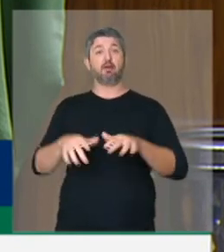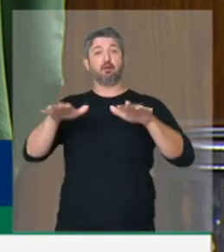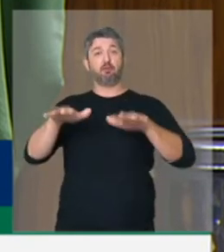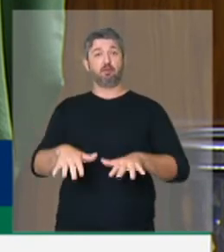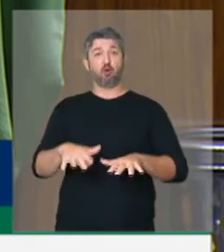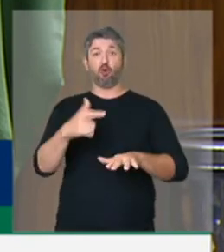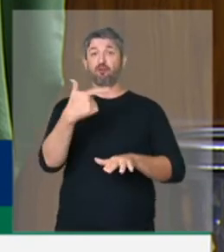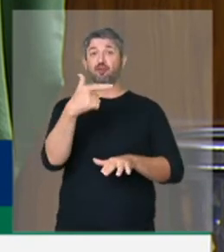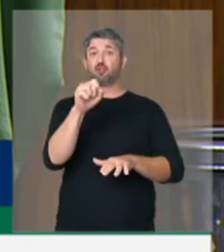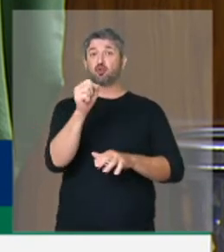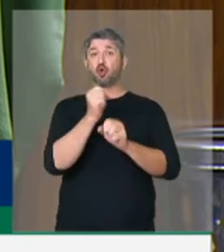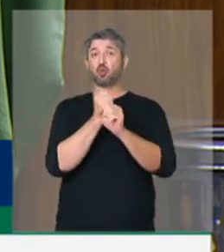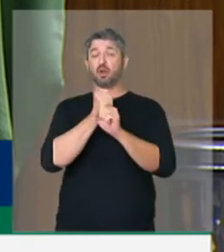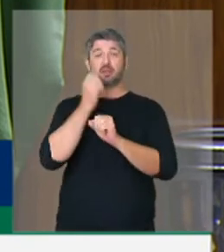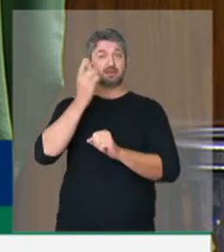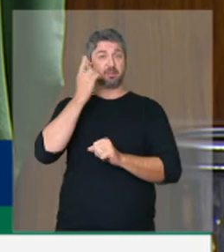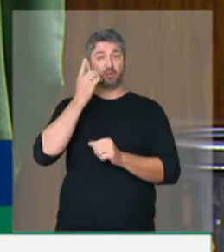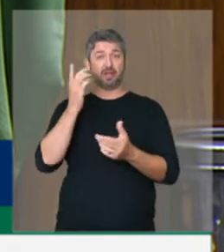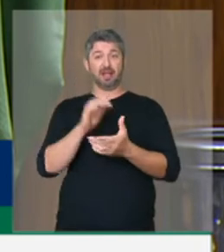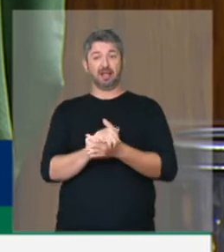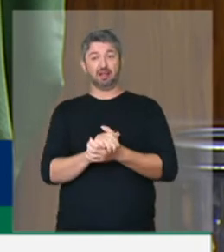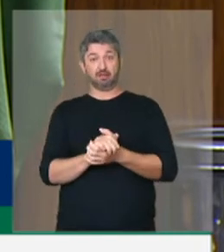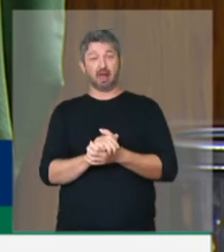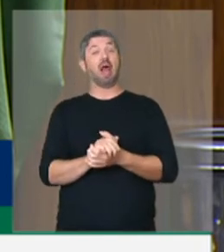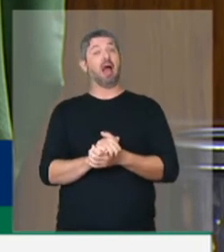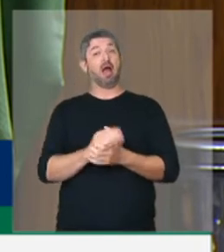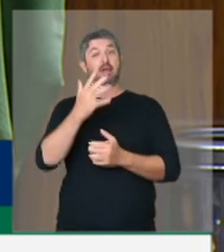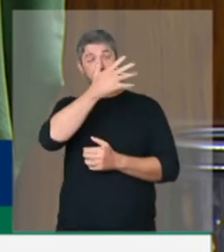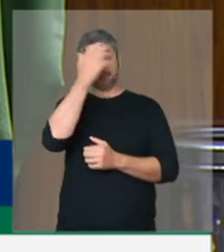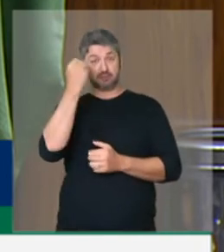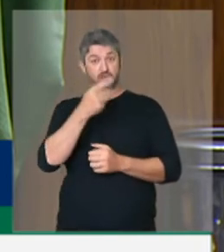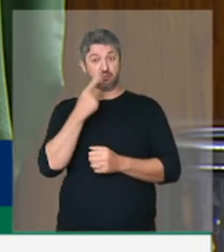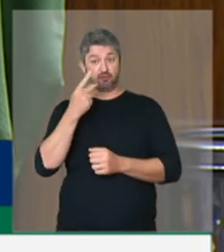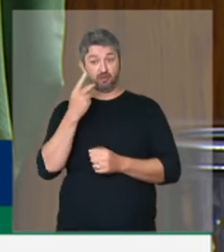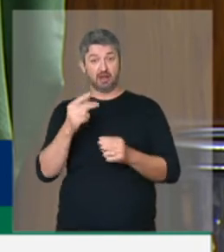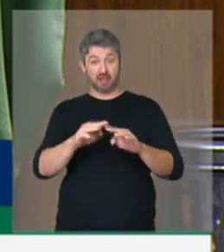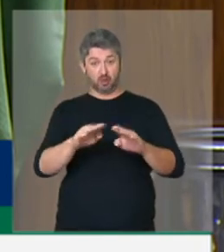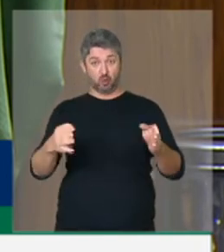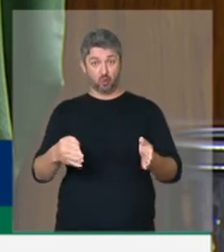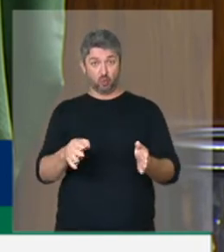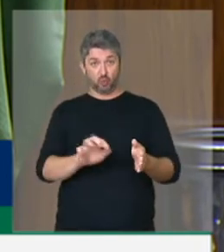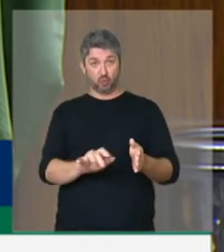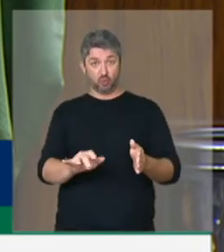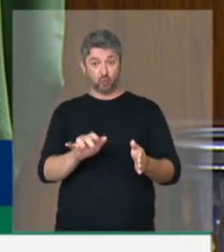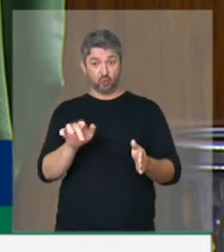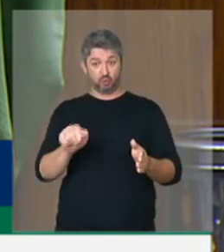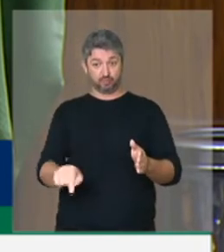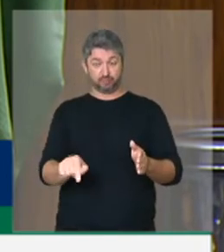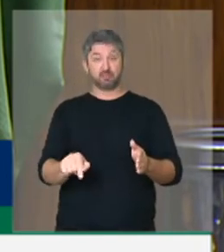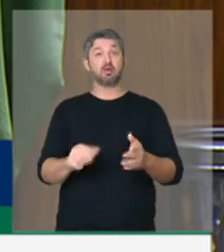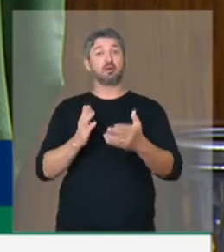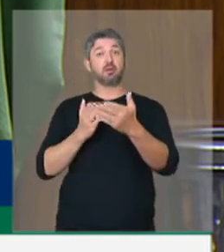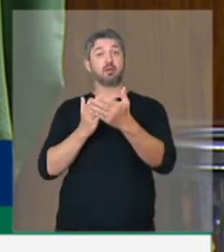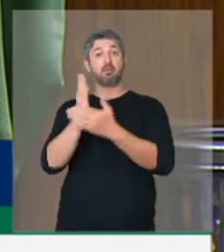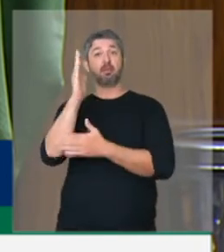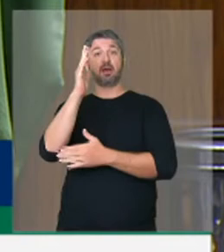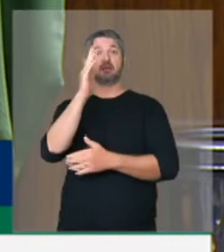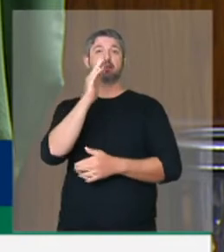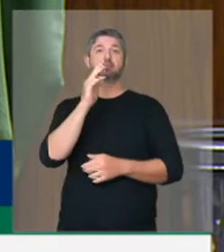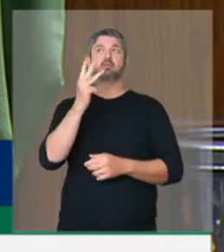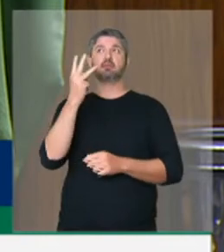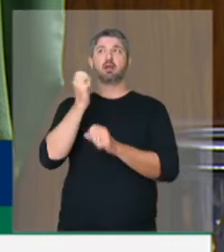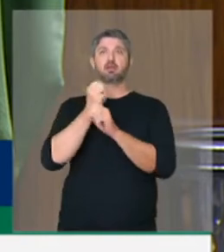28 anos. Se esqueceu de dizer que foi por essas urnas que foi eleito há